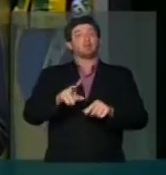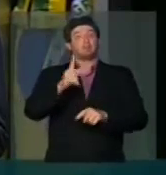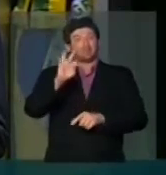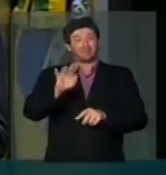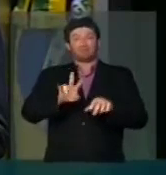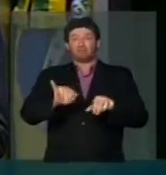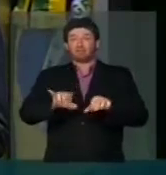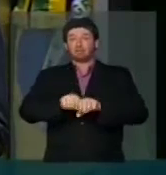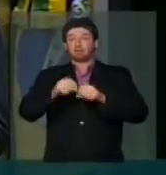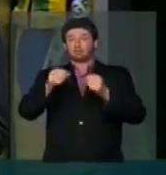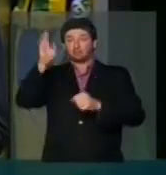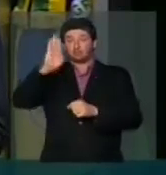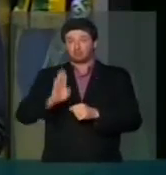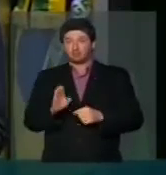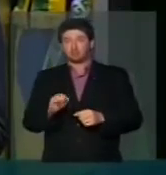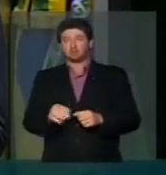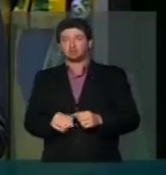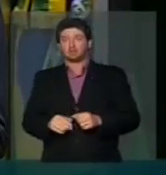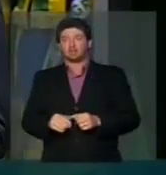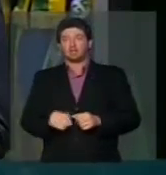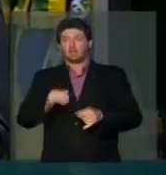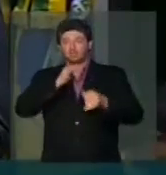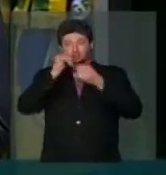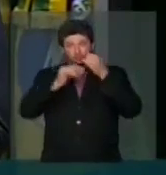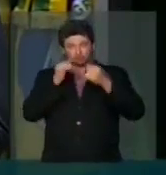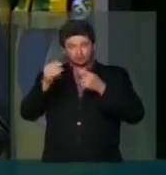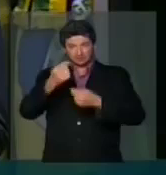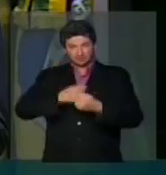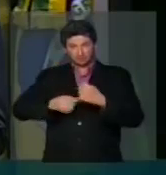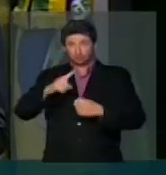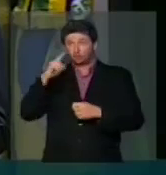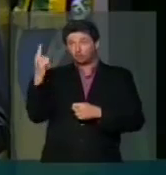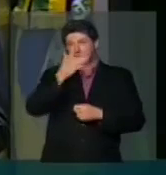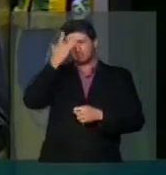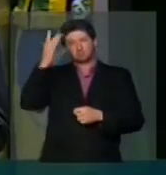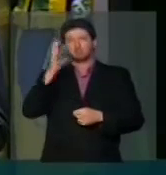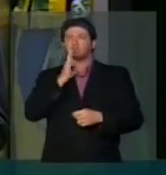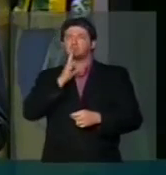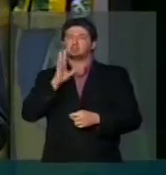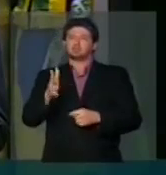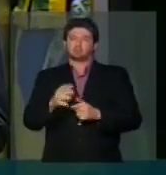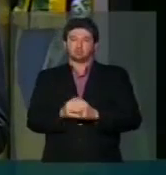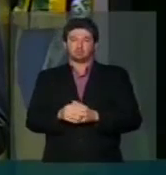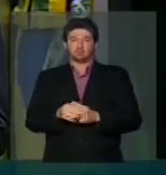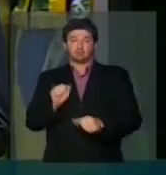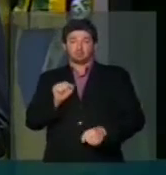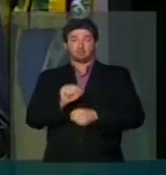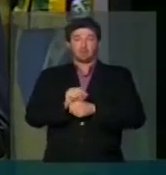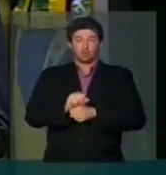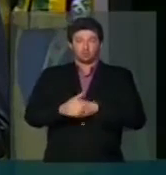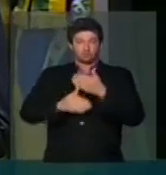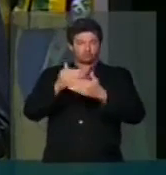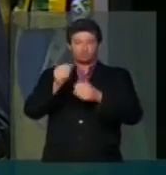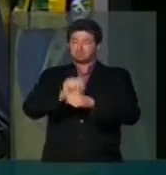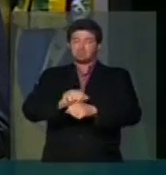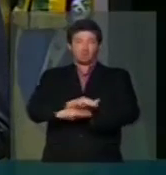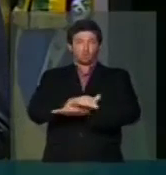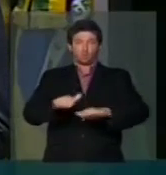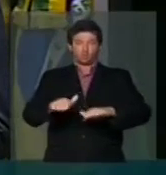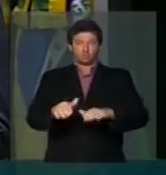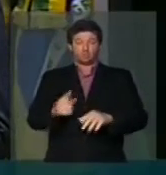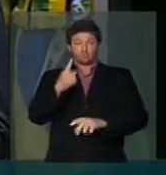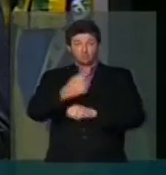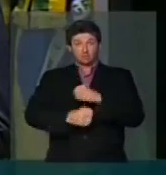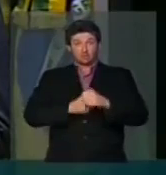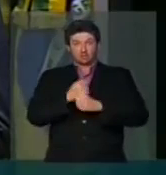país. As más notícias da economia são de conhecimento de todos, a começar pela paralisia no desenvolvimento. Após 1